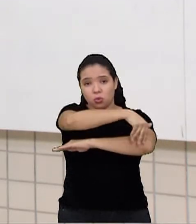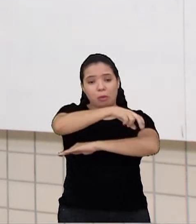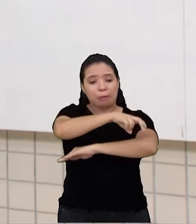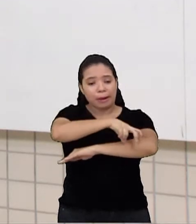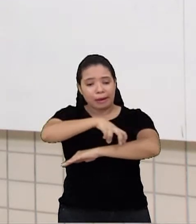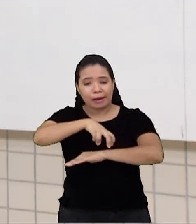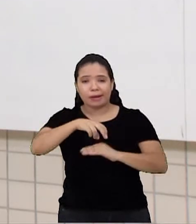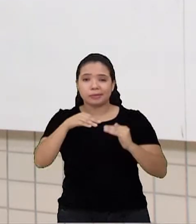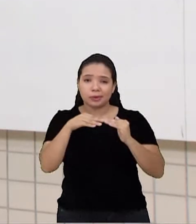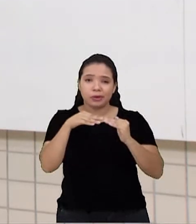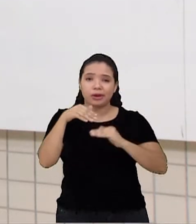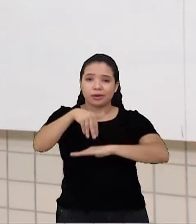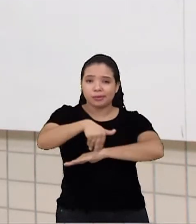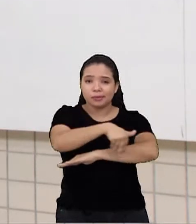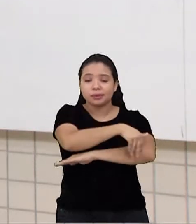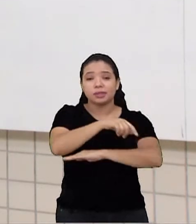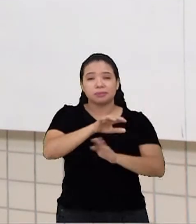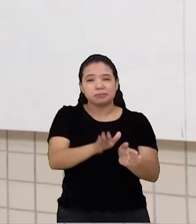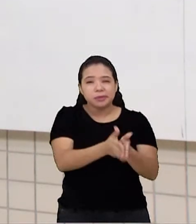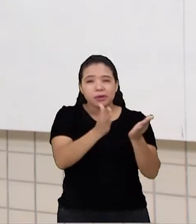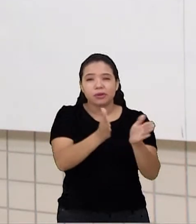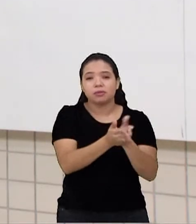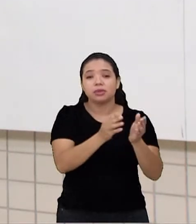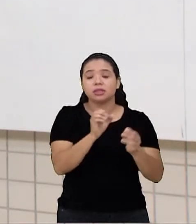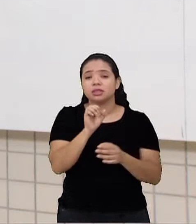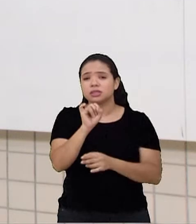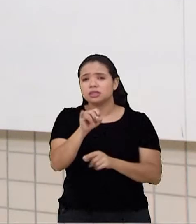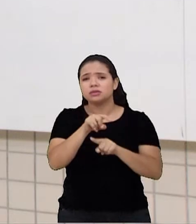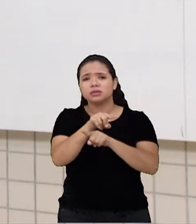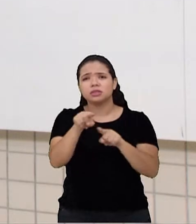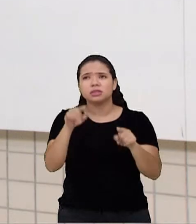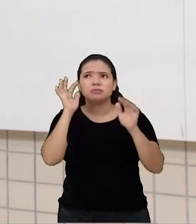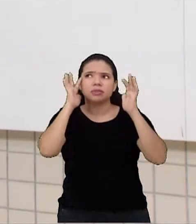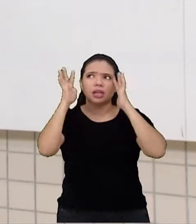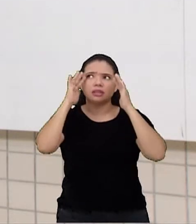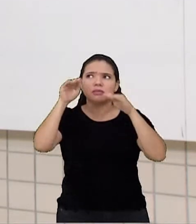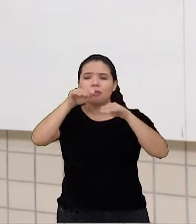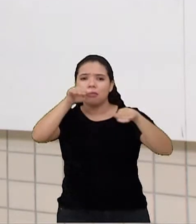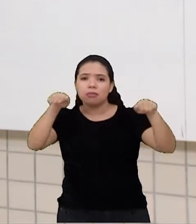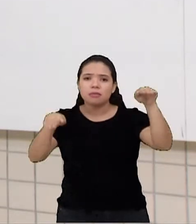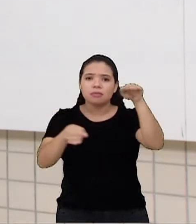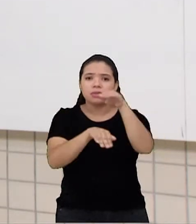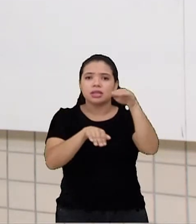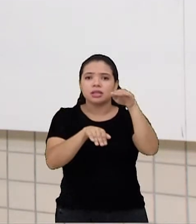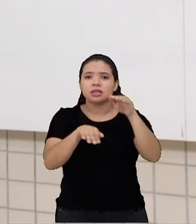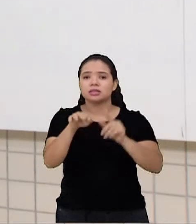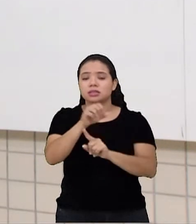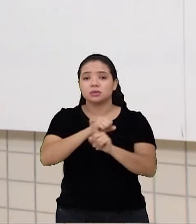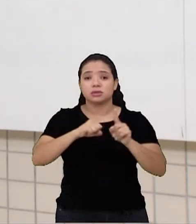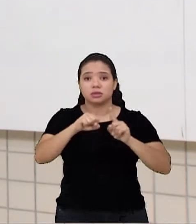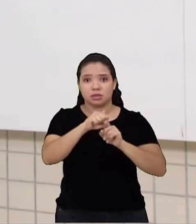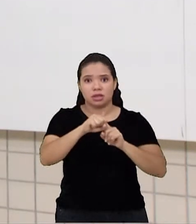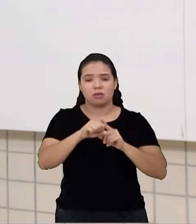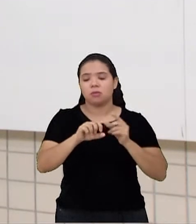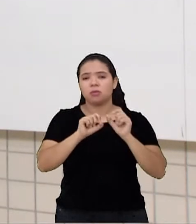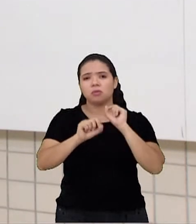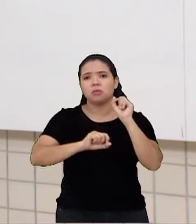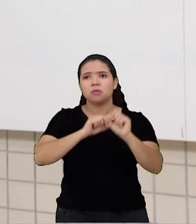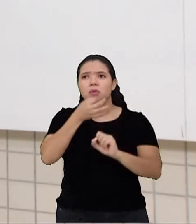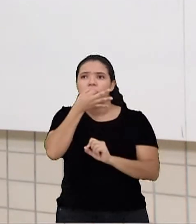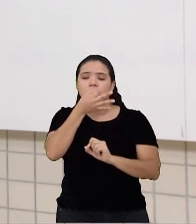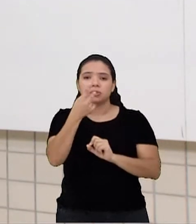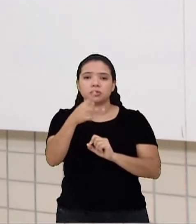e o que você pensa a respeito dessa realidade social. Então você vai produzir aí